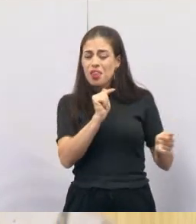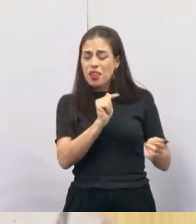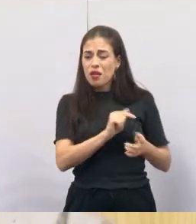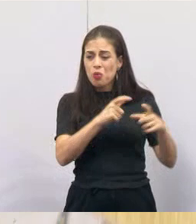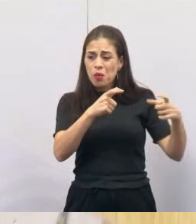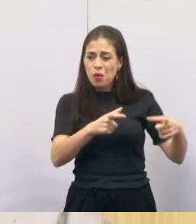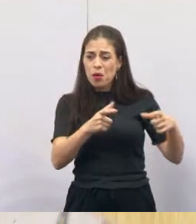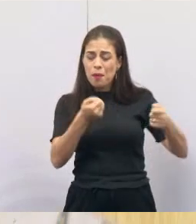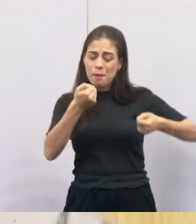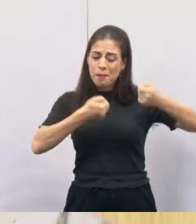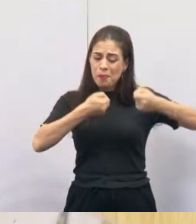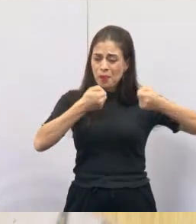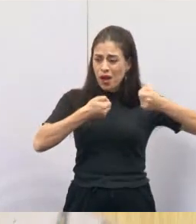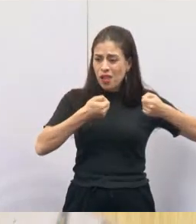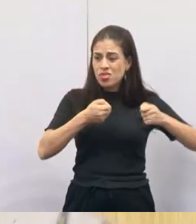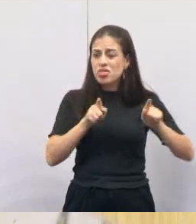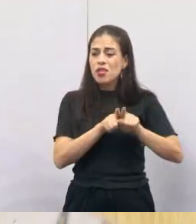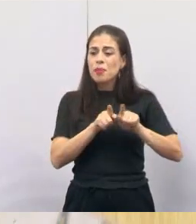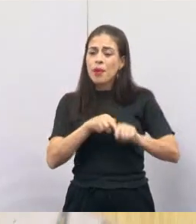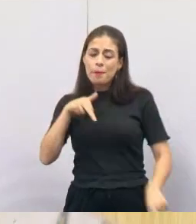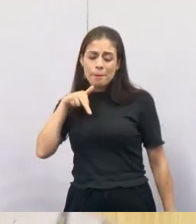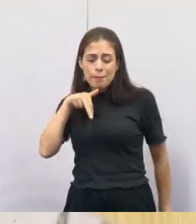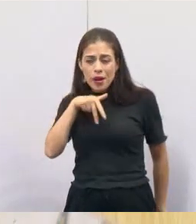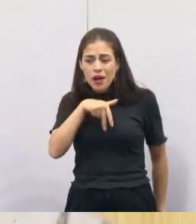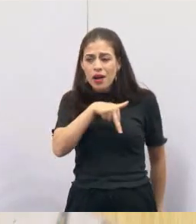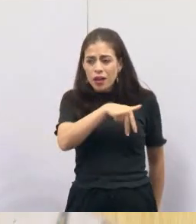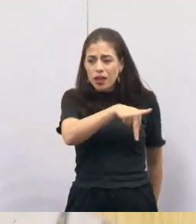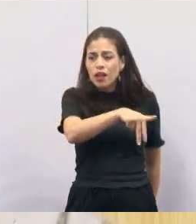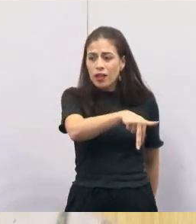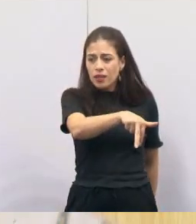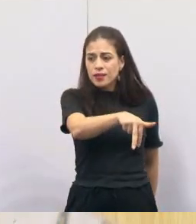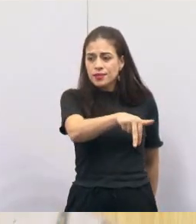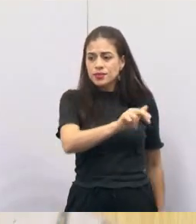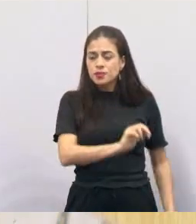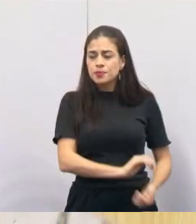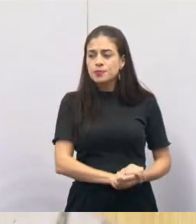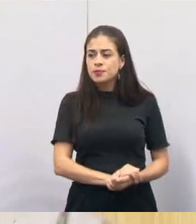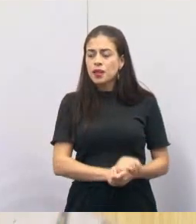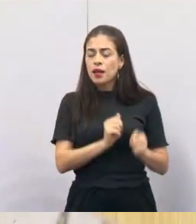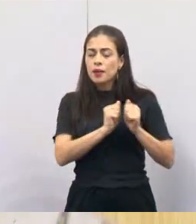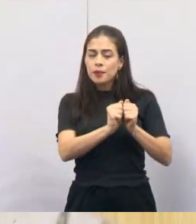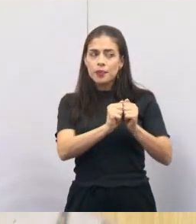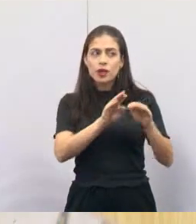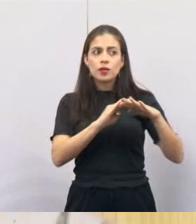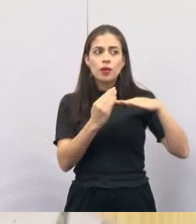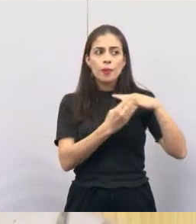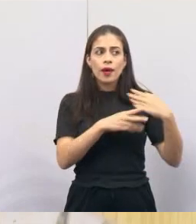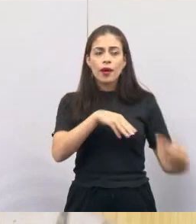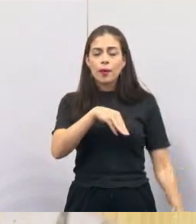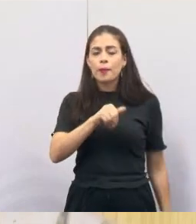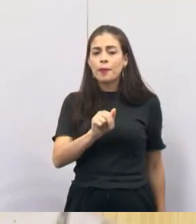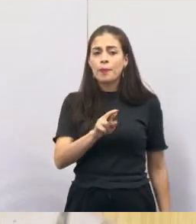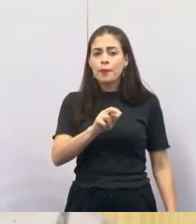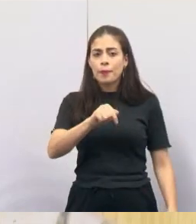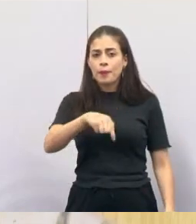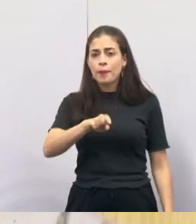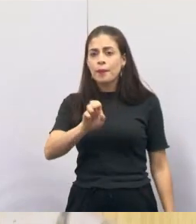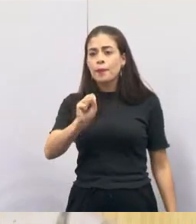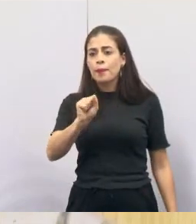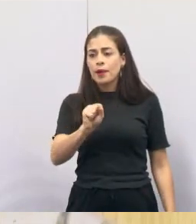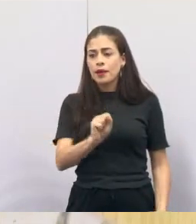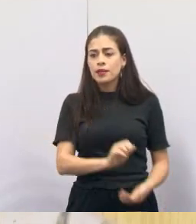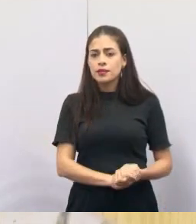os motoristas passam e também pedestres passam aí próximo ao Jardim do Marquês. E isso tem que dar uma